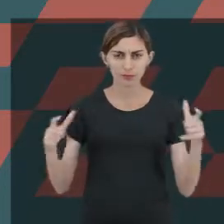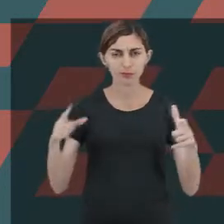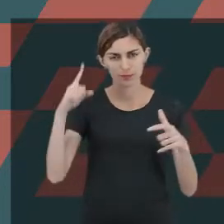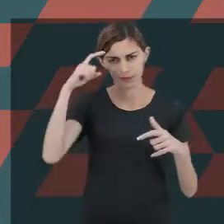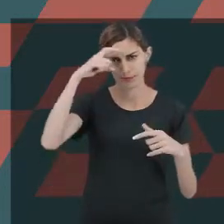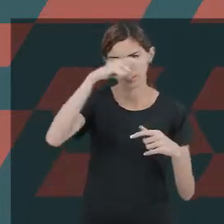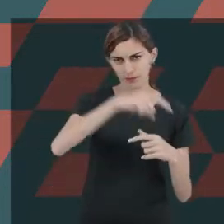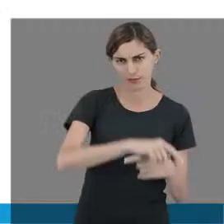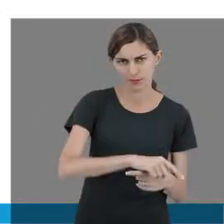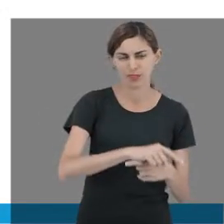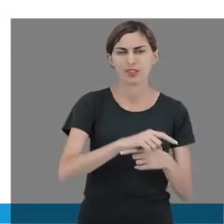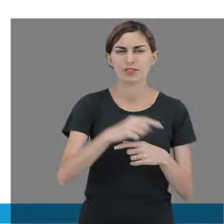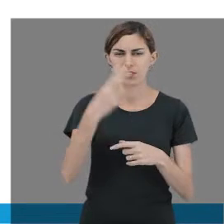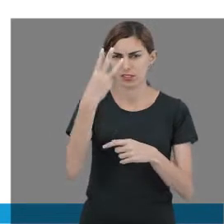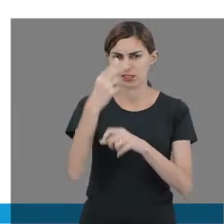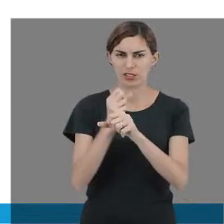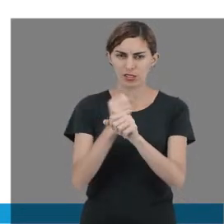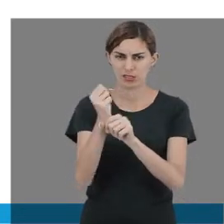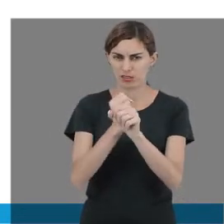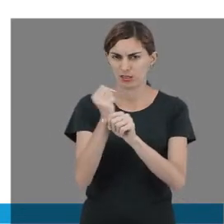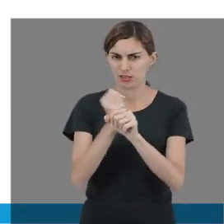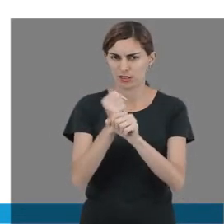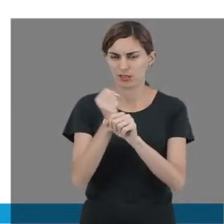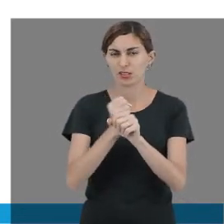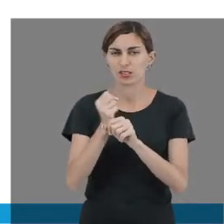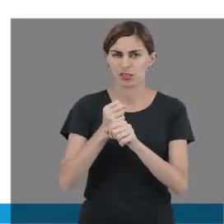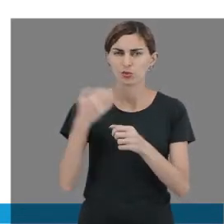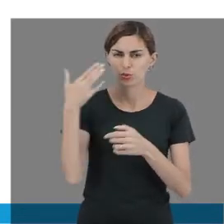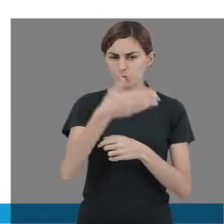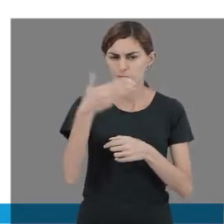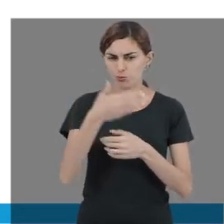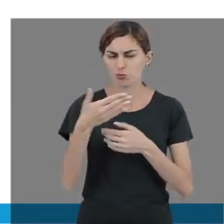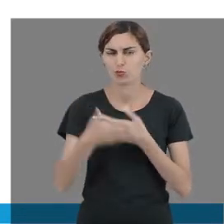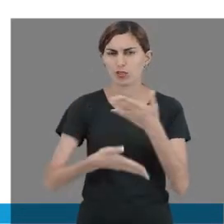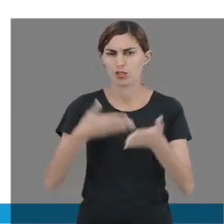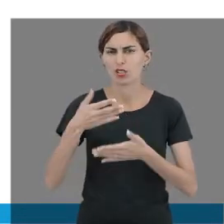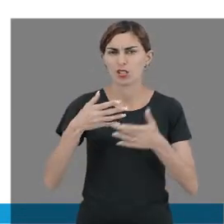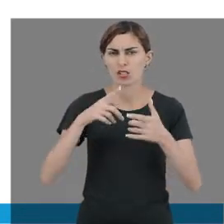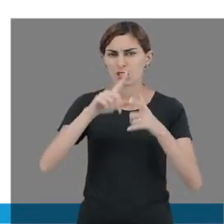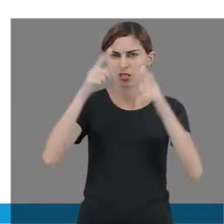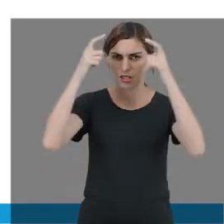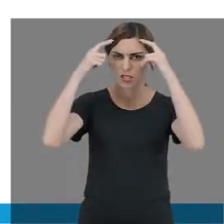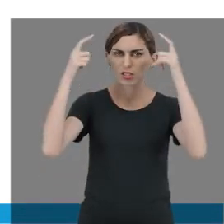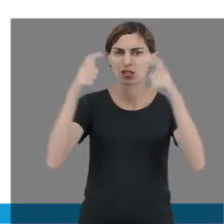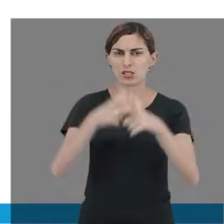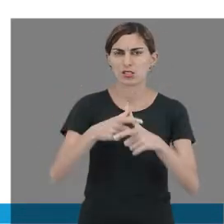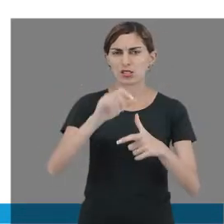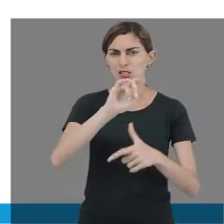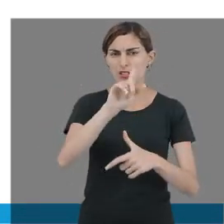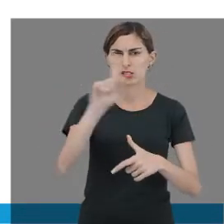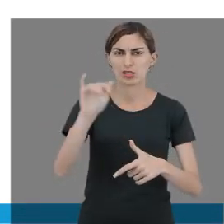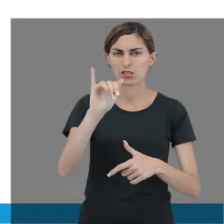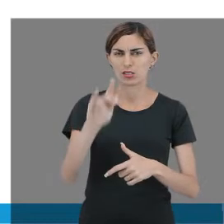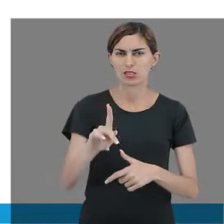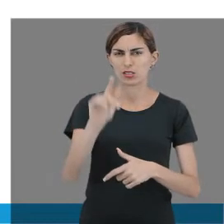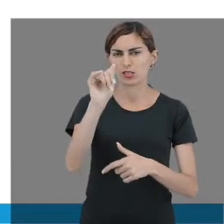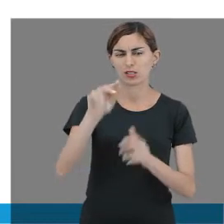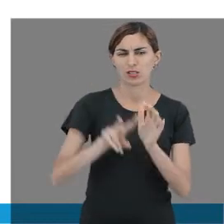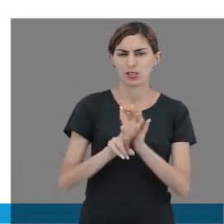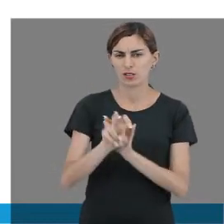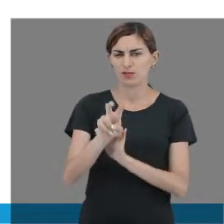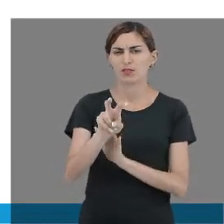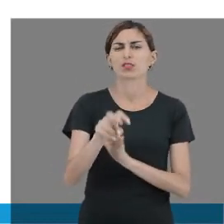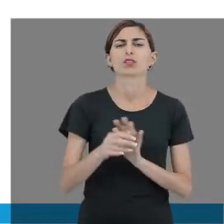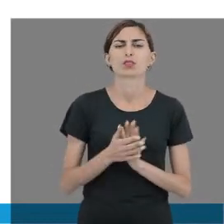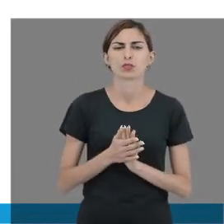nosso nesses 3 anos aí que acompanho os pacientes da síndrome congênita de Zika vírus. Então é importante a gente falar que reabilitação não é cura. Então,